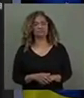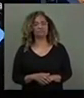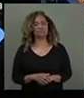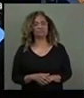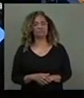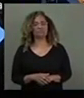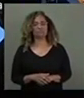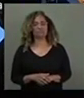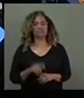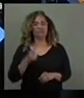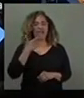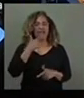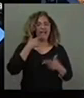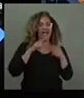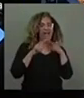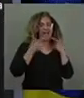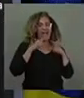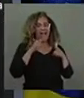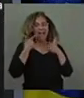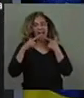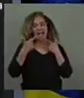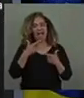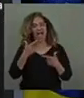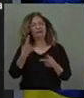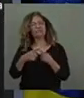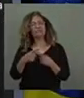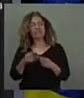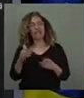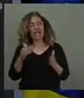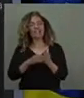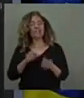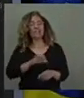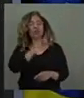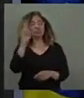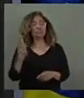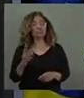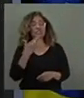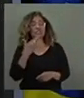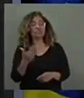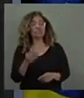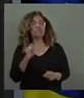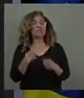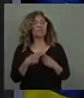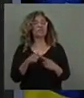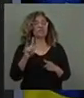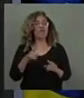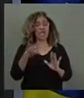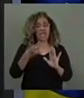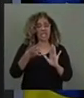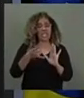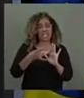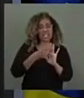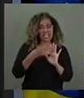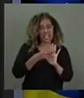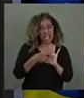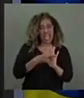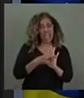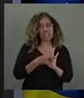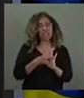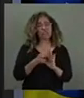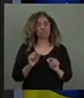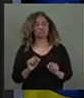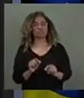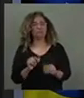Debochando. Eles continuam debochando. Até que dia esse inquérito? Eu dizia que era um inquérito, que era um estômago de elefante, mas não é não. É um estômago de